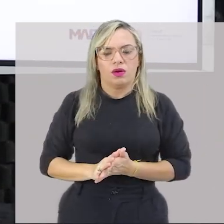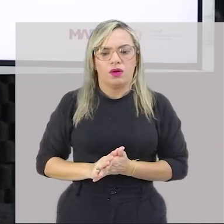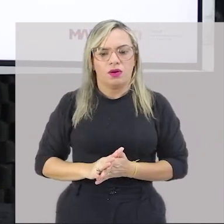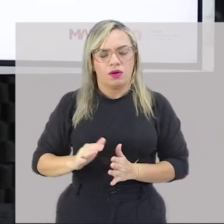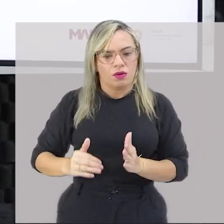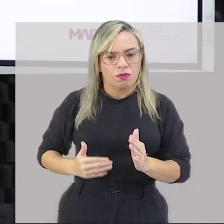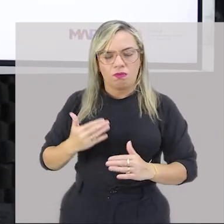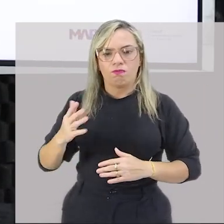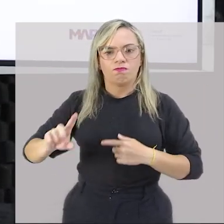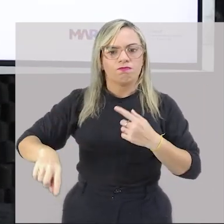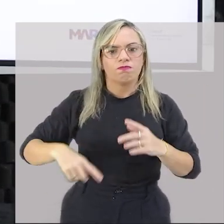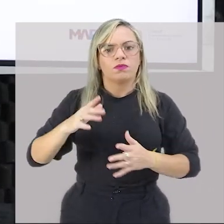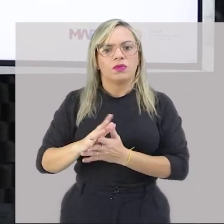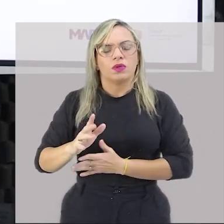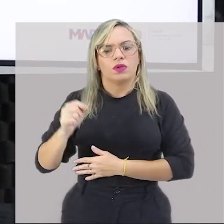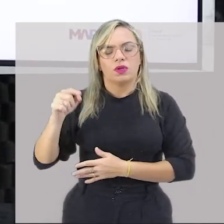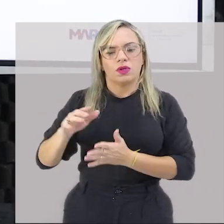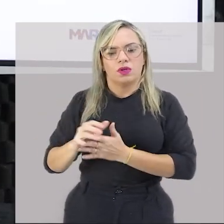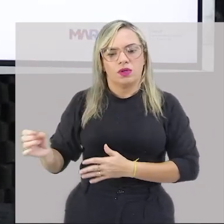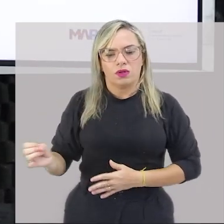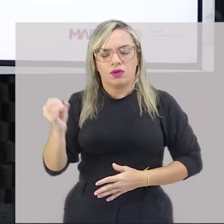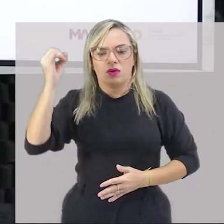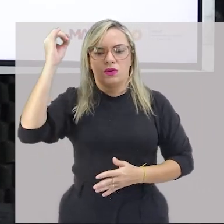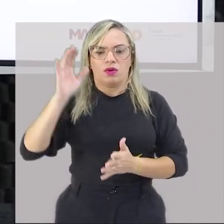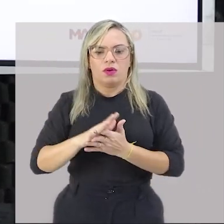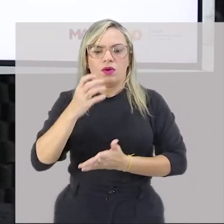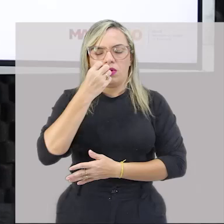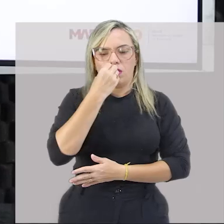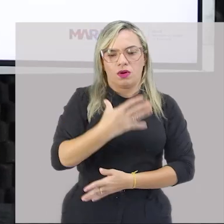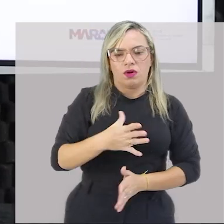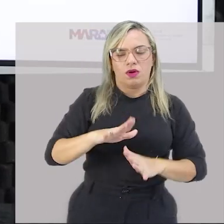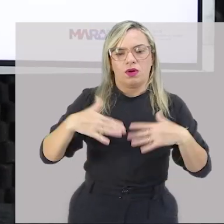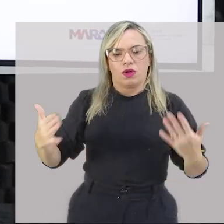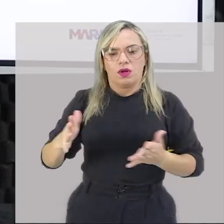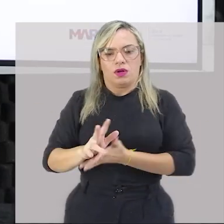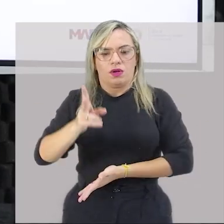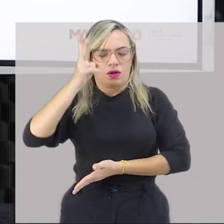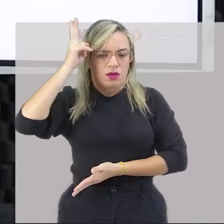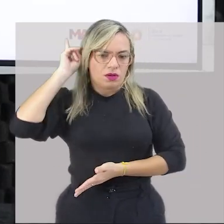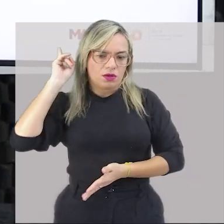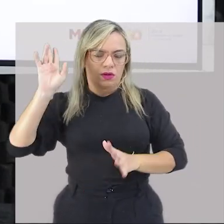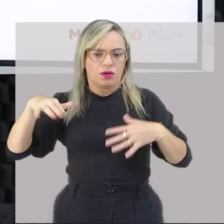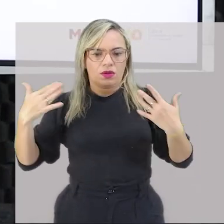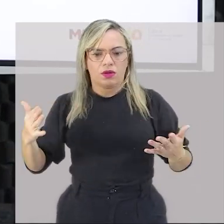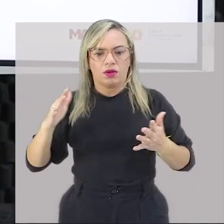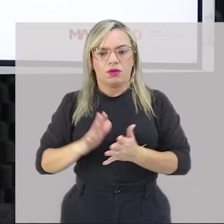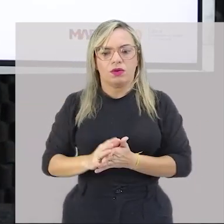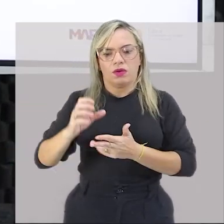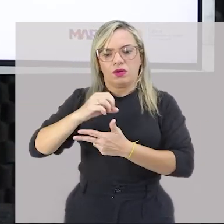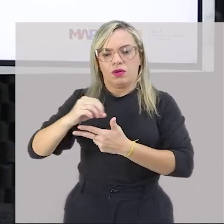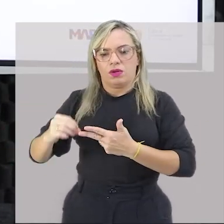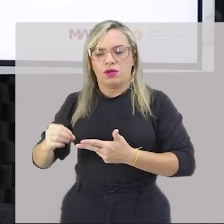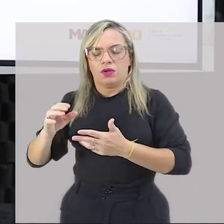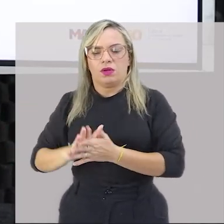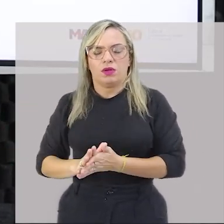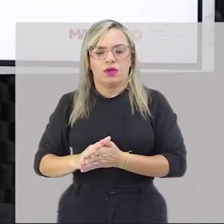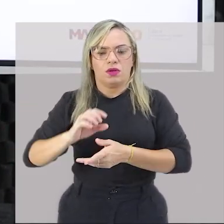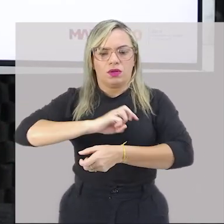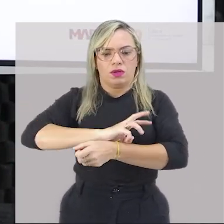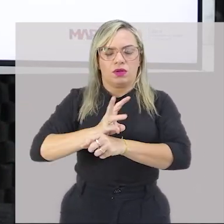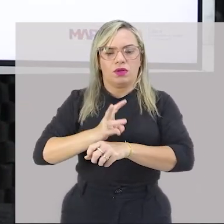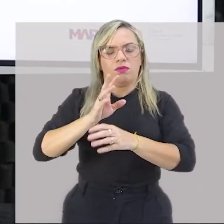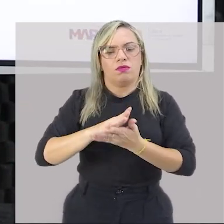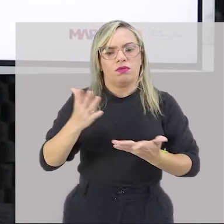ápice do ensino médio, é você fazer um bom vestibular, tanto no Enem quanto para o EMA,